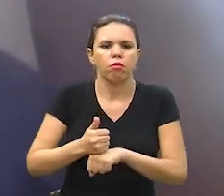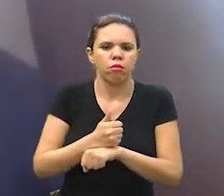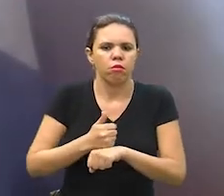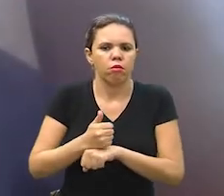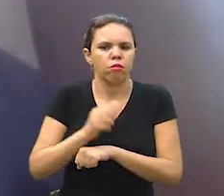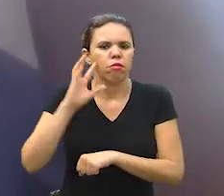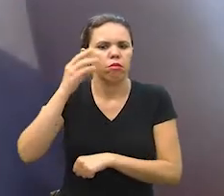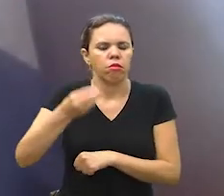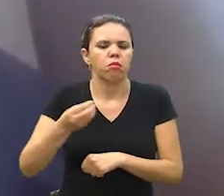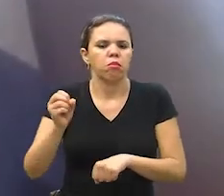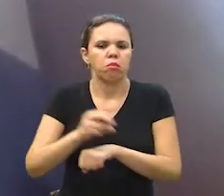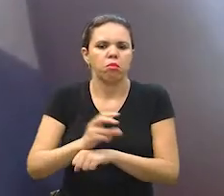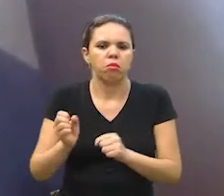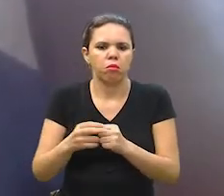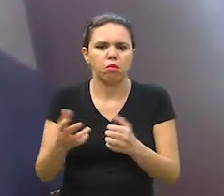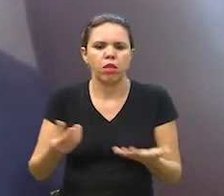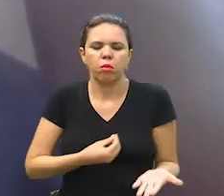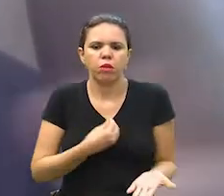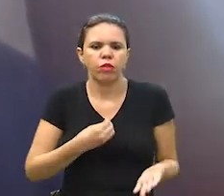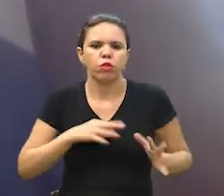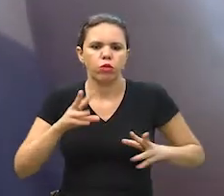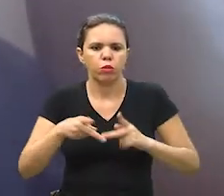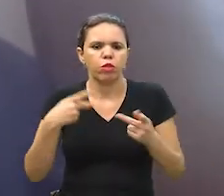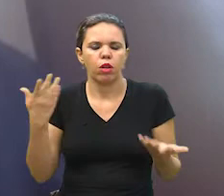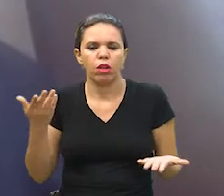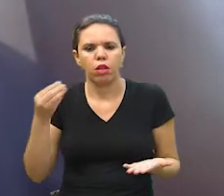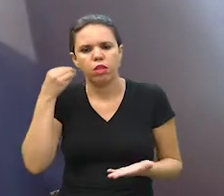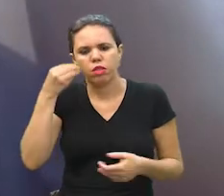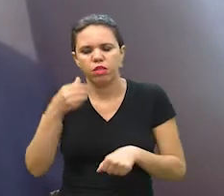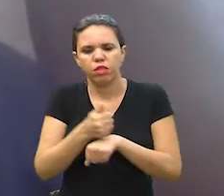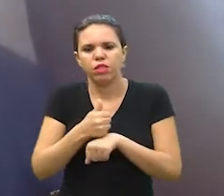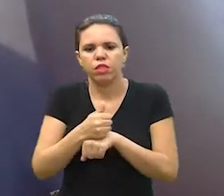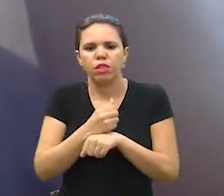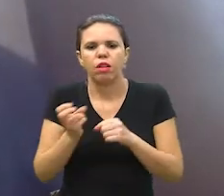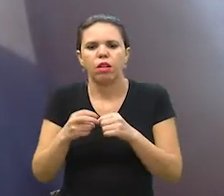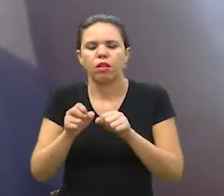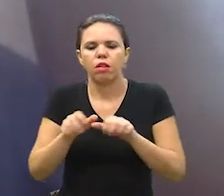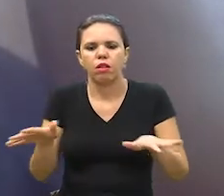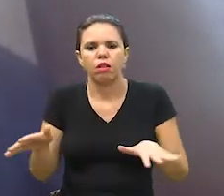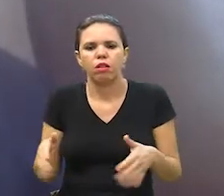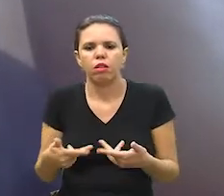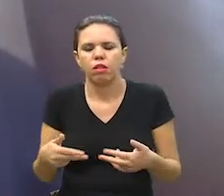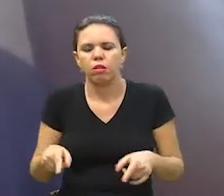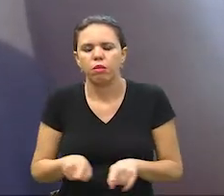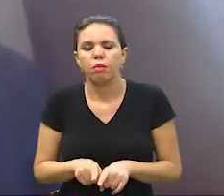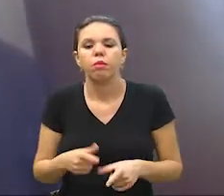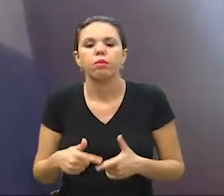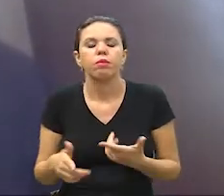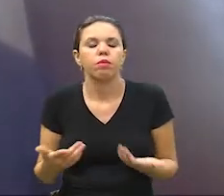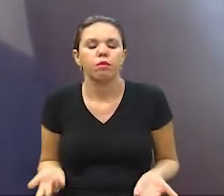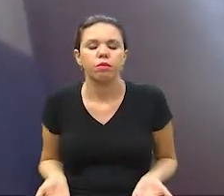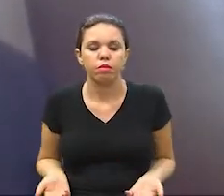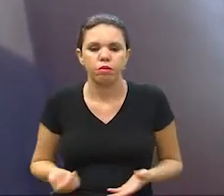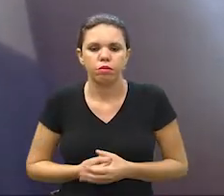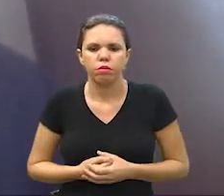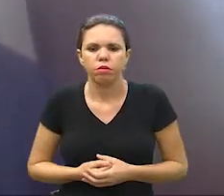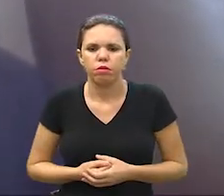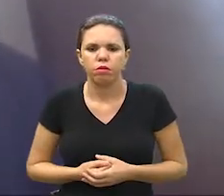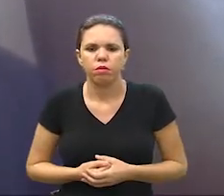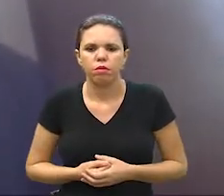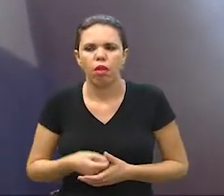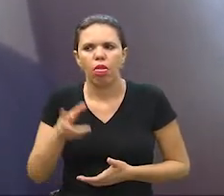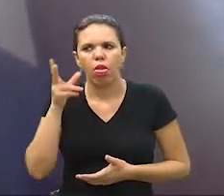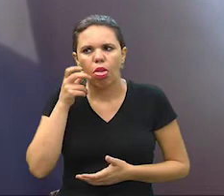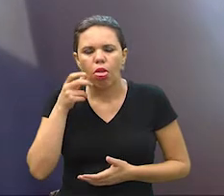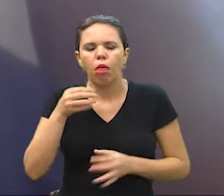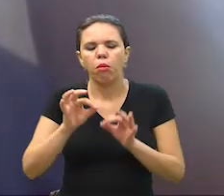gente entender de epidemia na minha vida. Todo mundo agora é entendedor de epidemia, tem fala e tal. Então, ela cansa até de